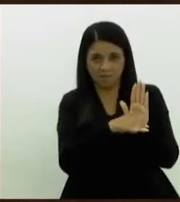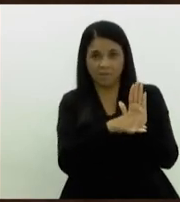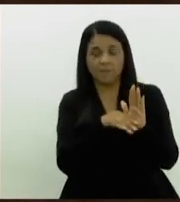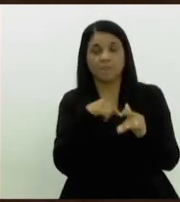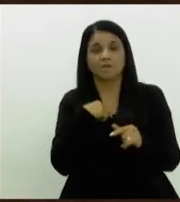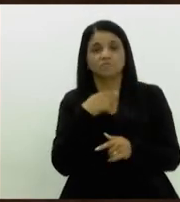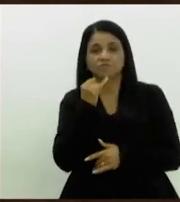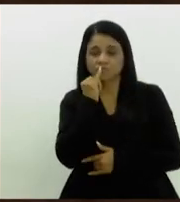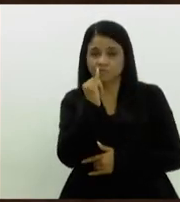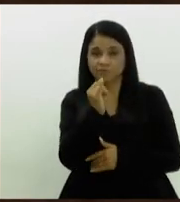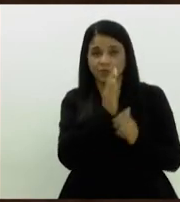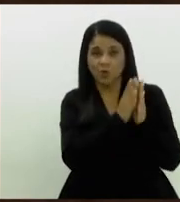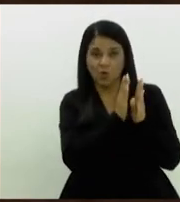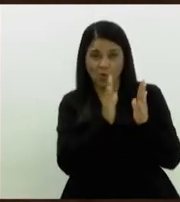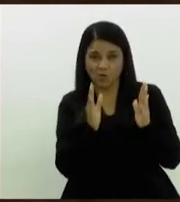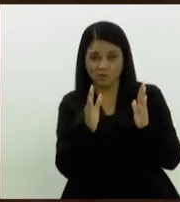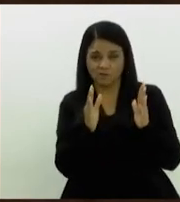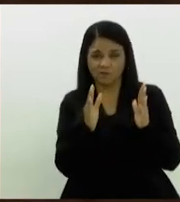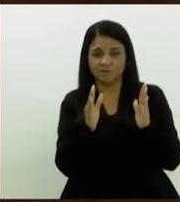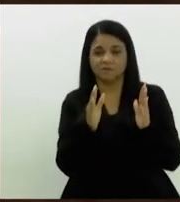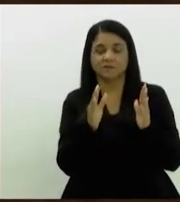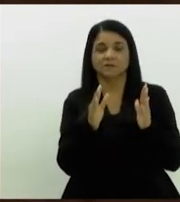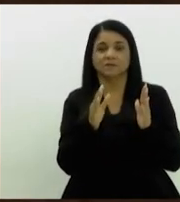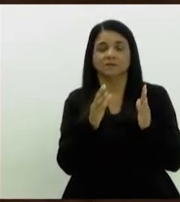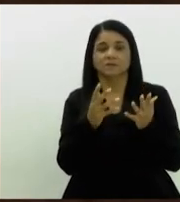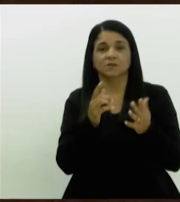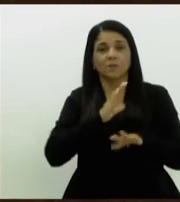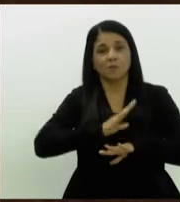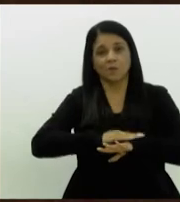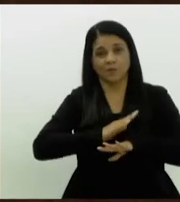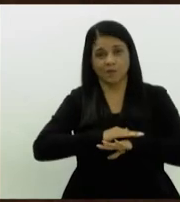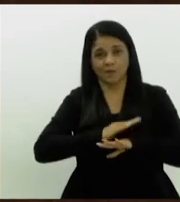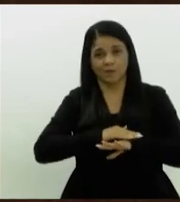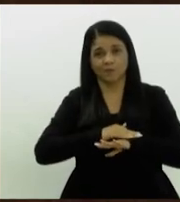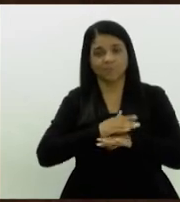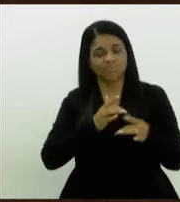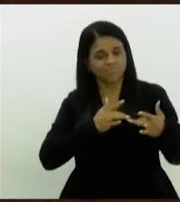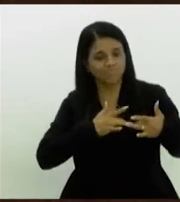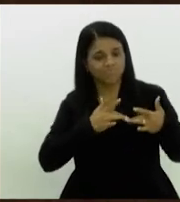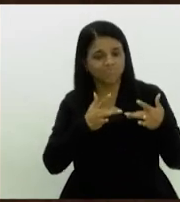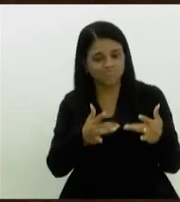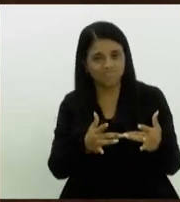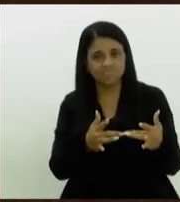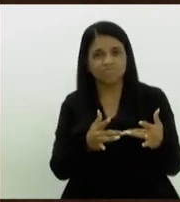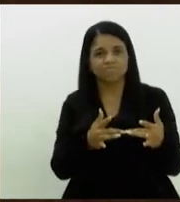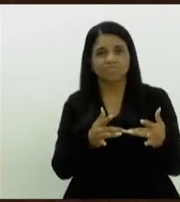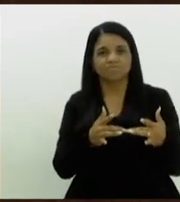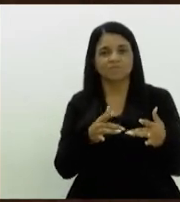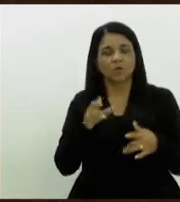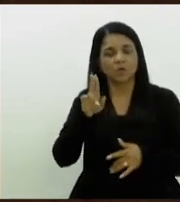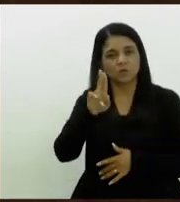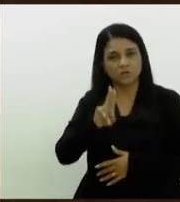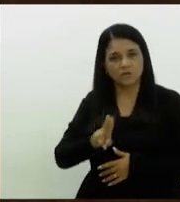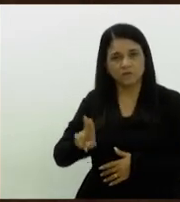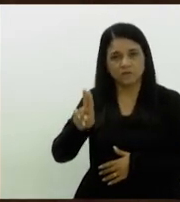uma questão de ordem. E aí eu quero, nesse momento, me solidarizar com a Universidade Rural